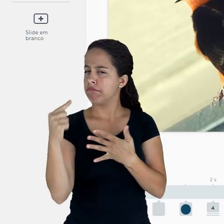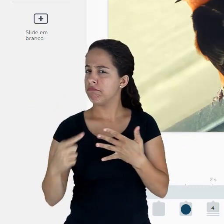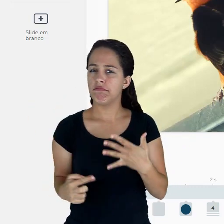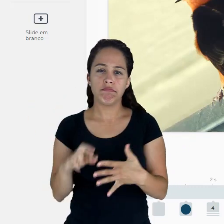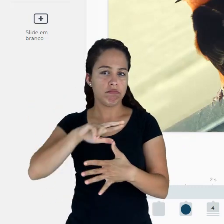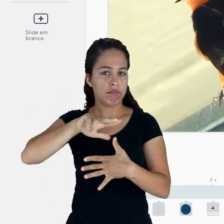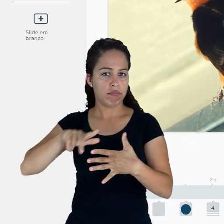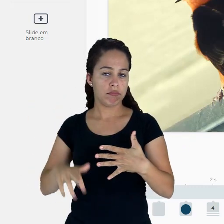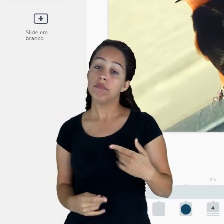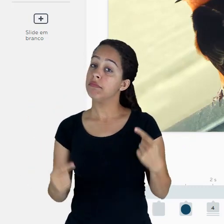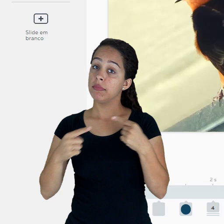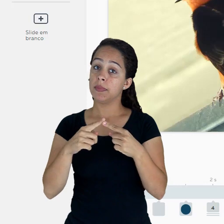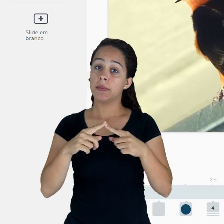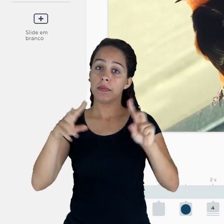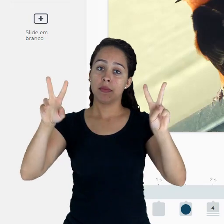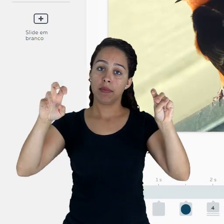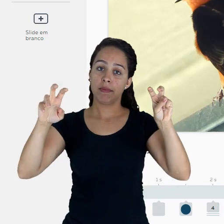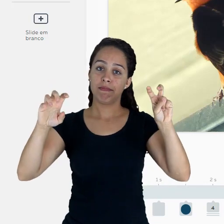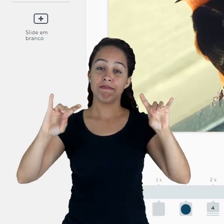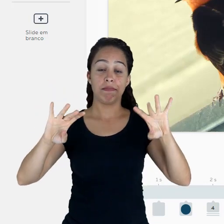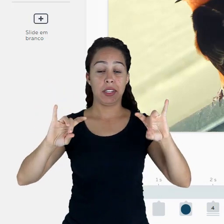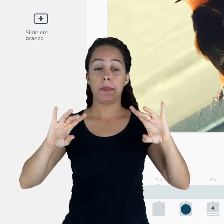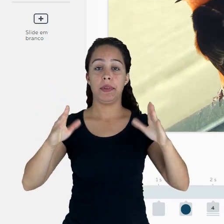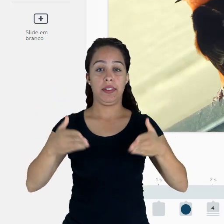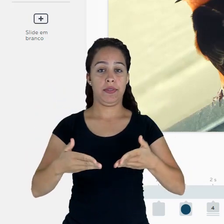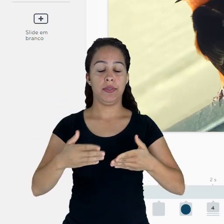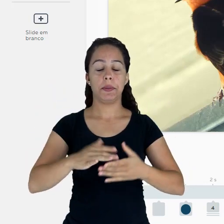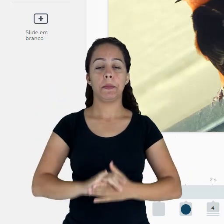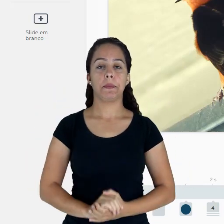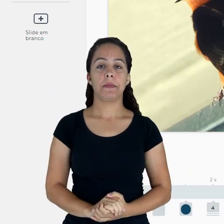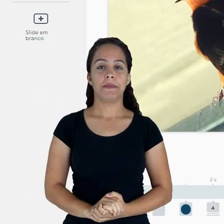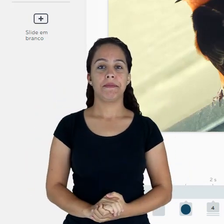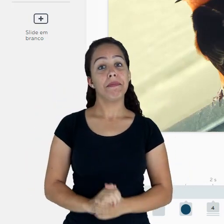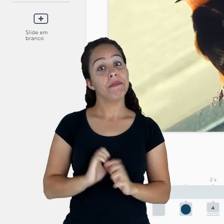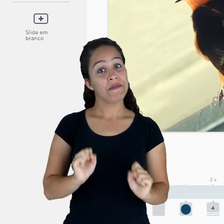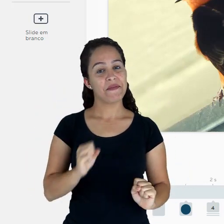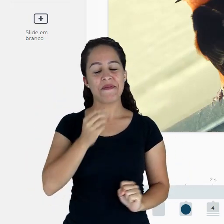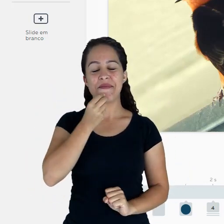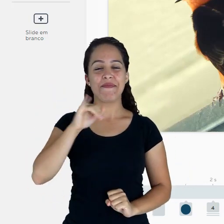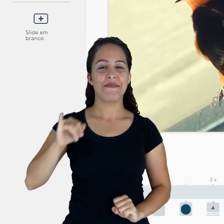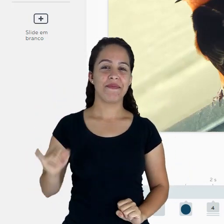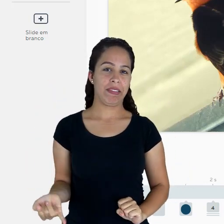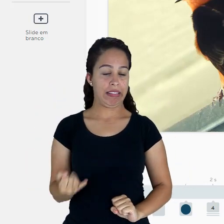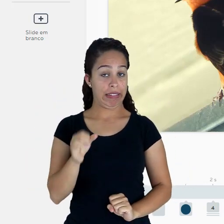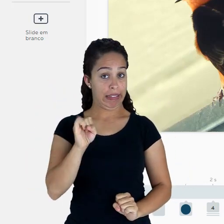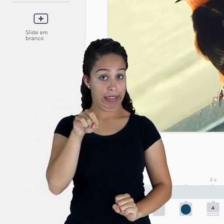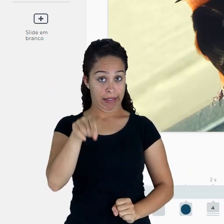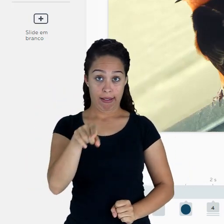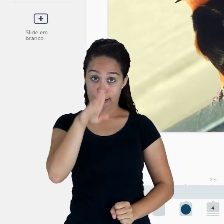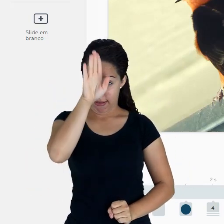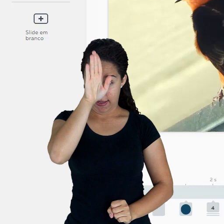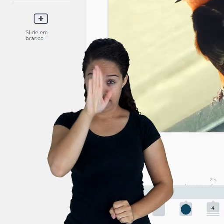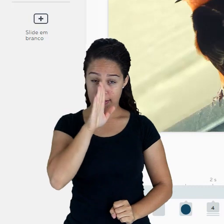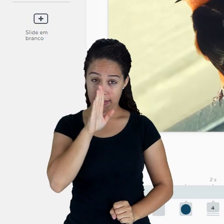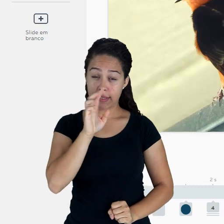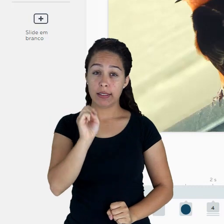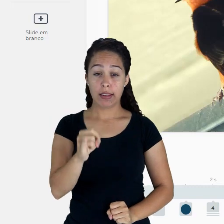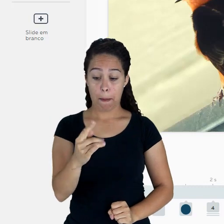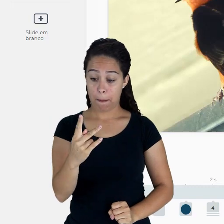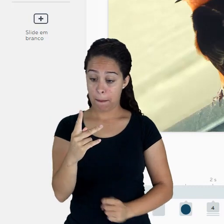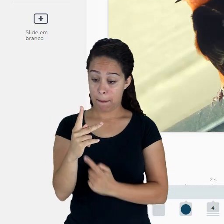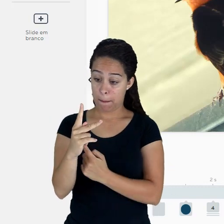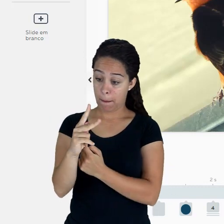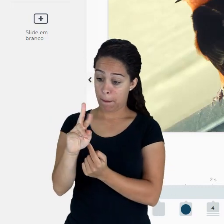prontos relacionados a um tema específico você pode aproveitar caso eles sejam gratuitos que são pró